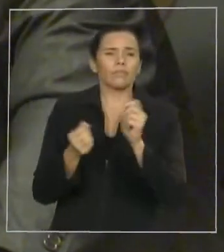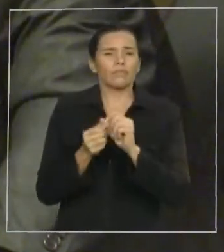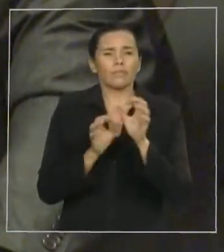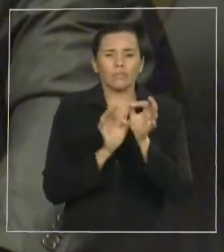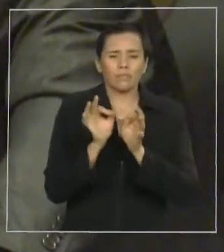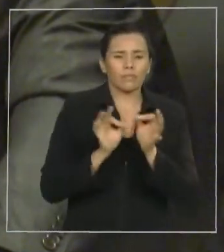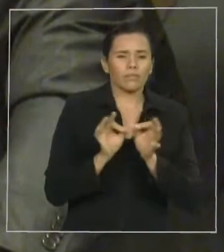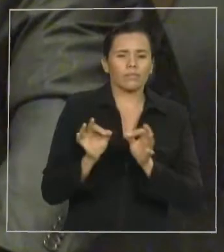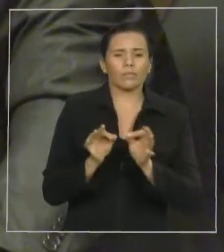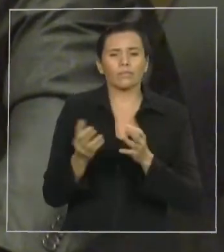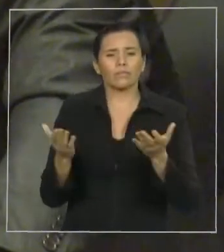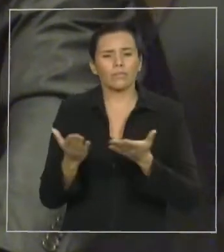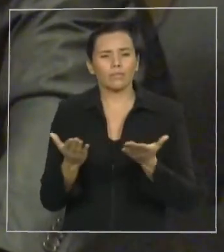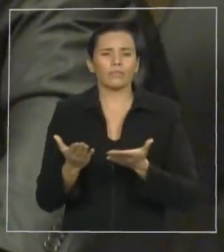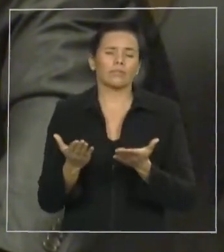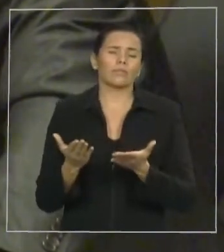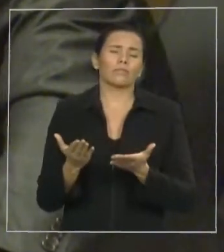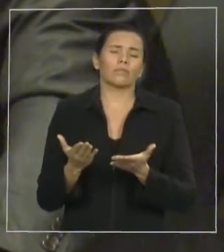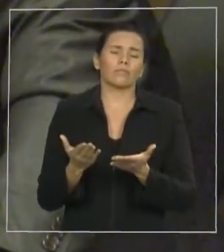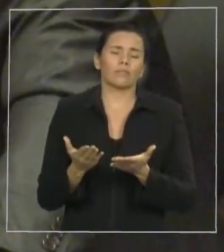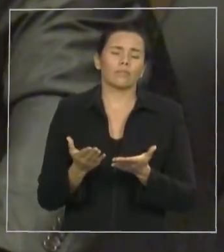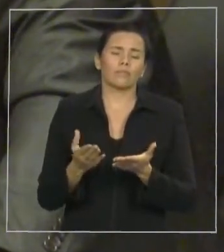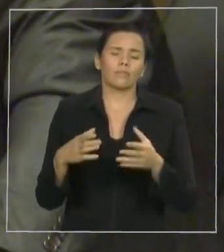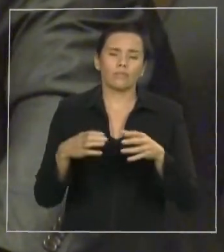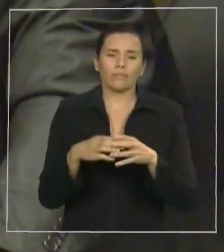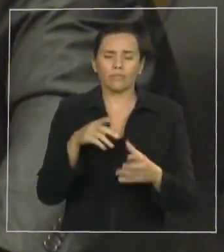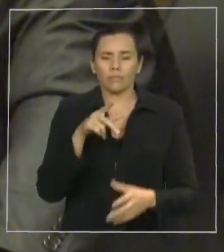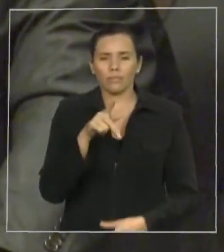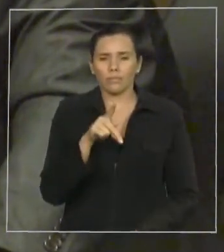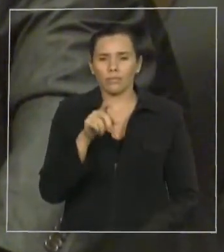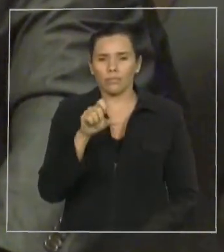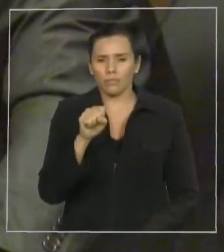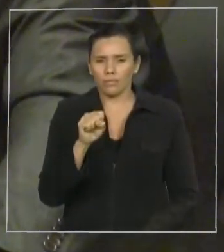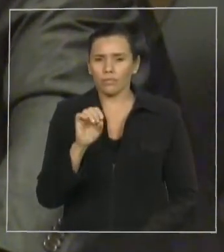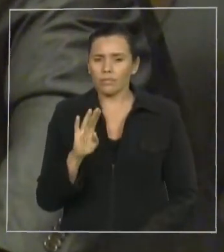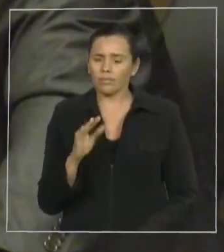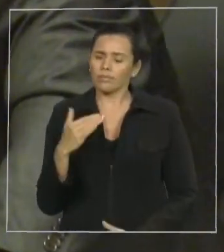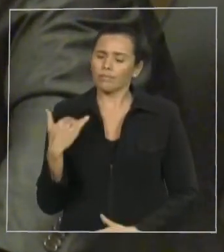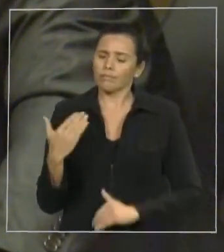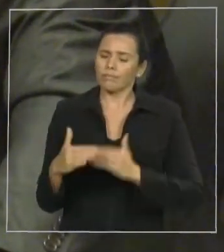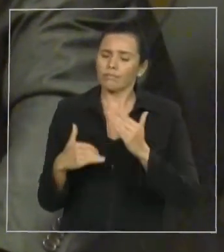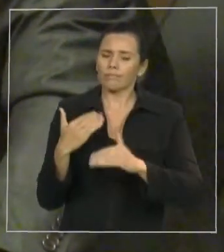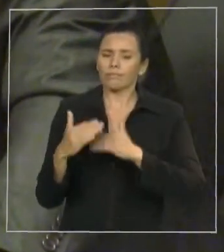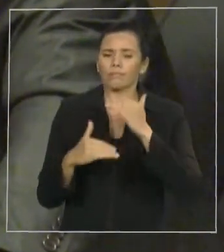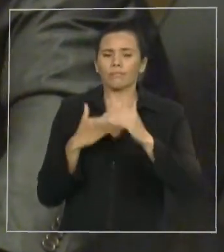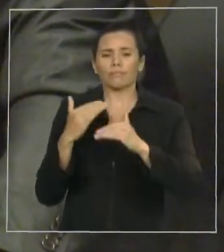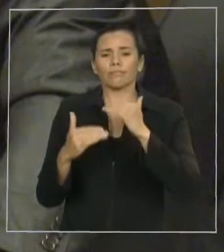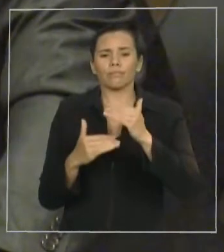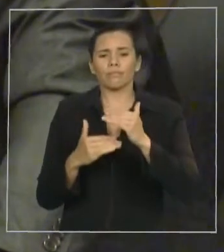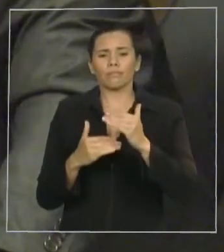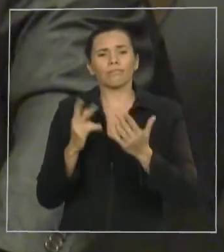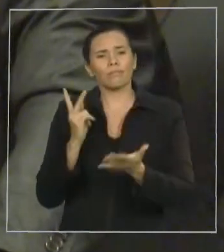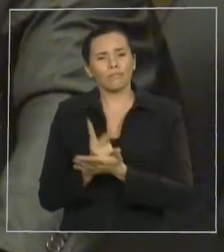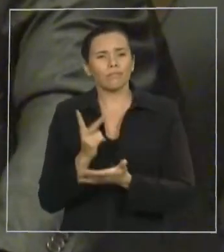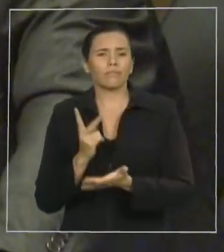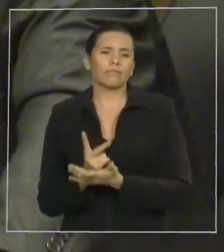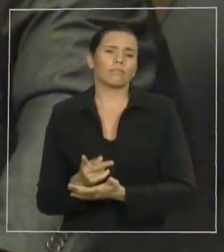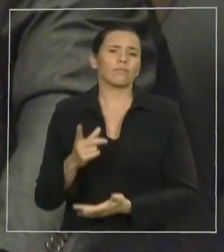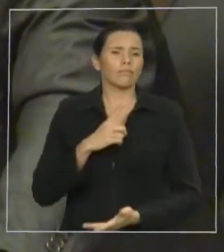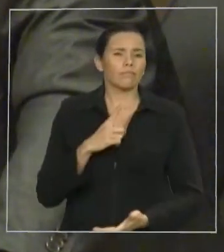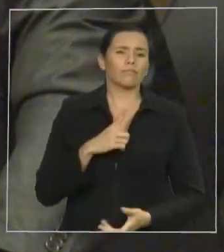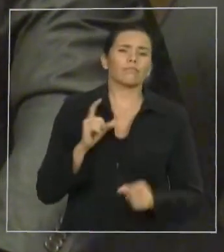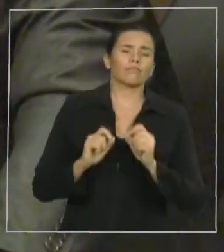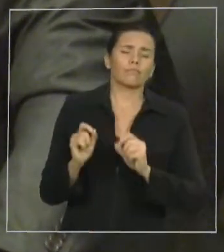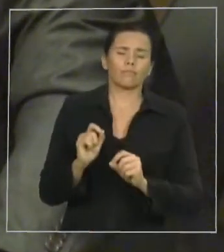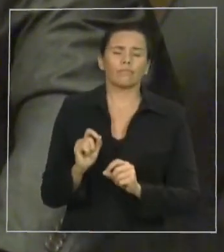daquele estágio negro de intervenções nacionais e sendo sempre eleito diretório, ou seja, é uma situação